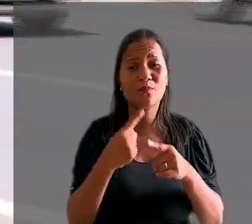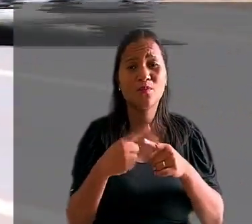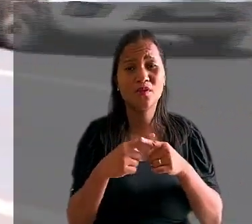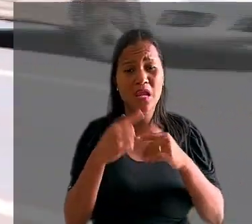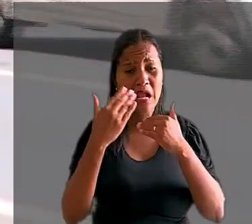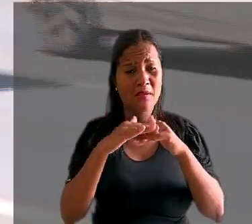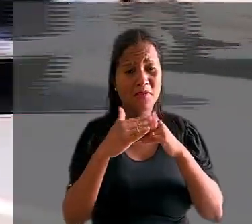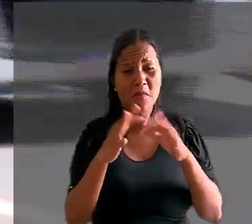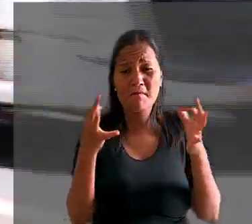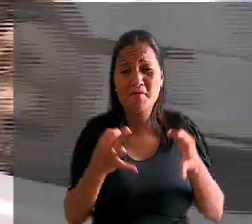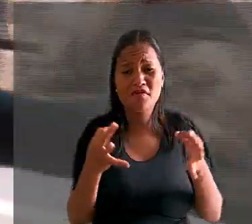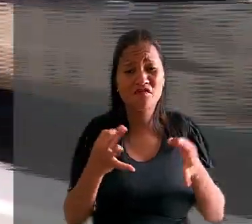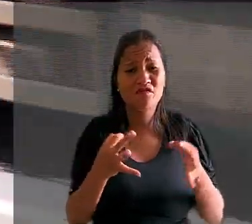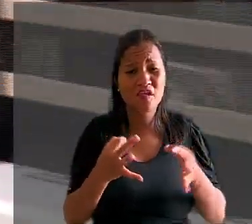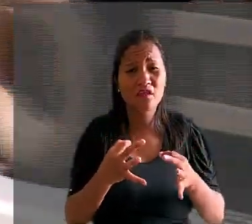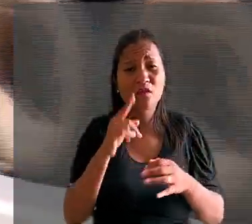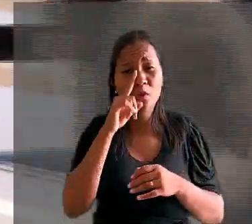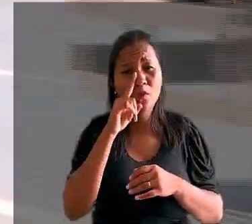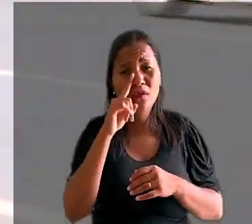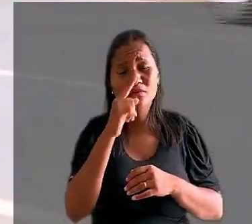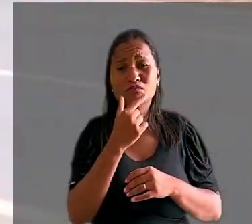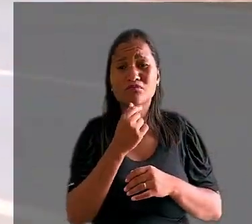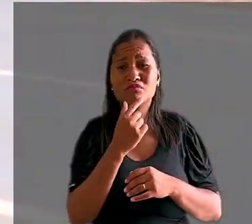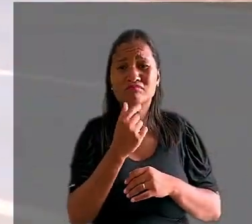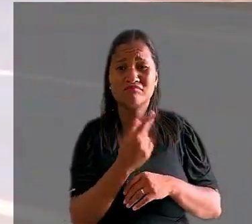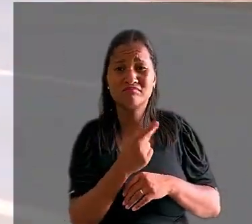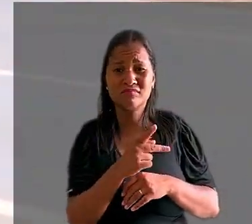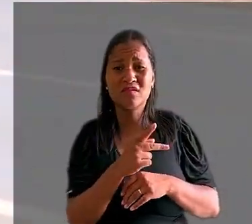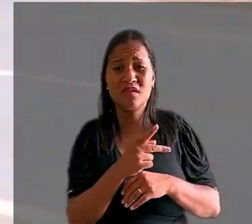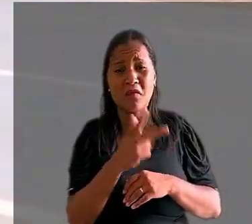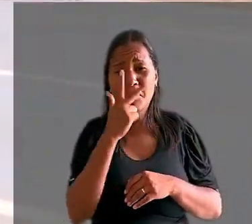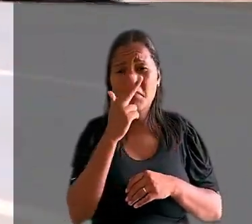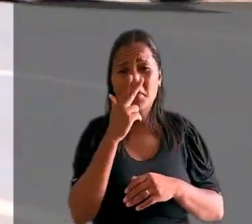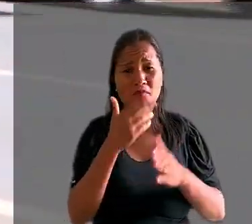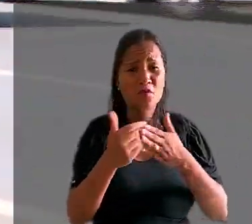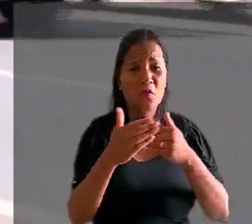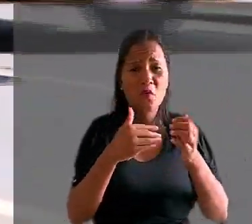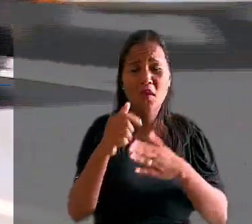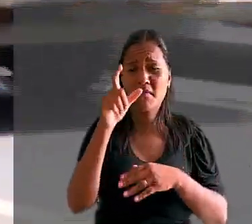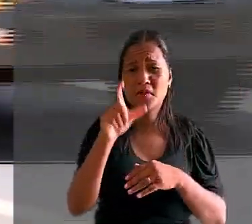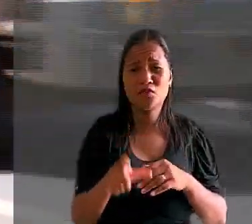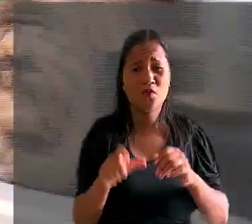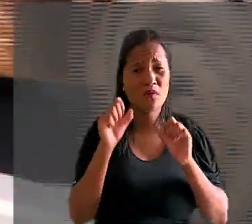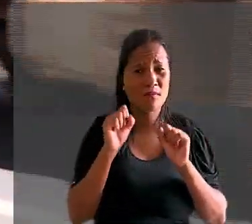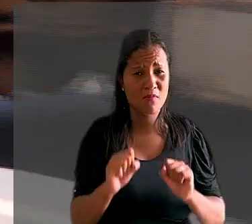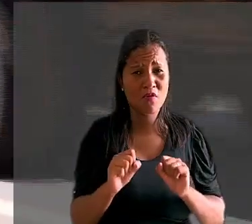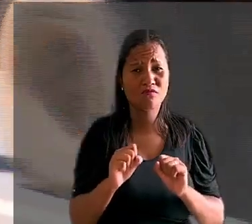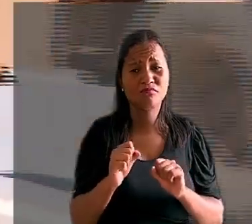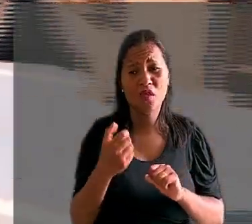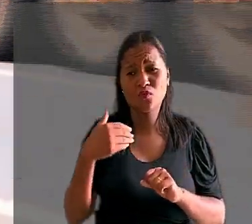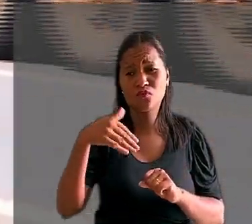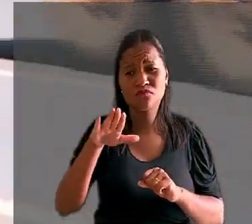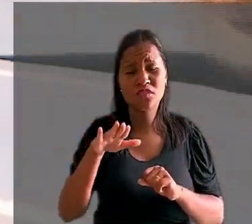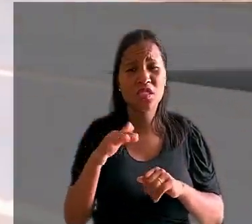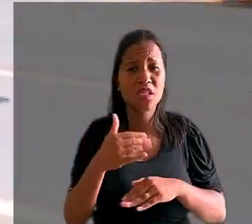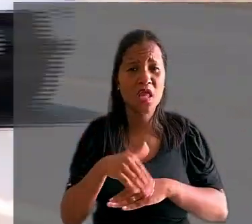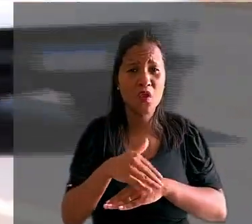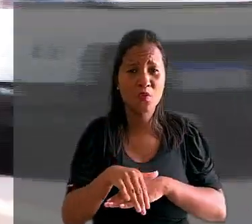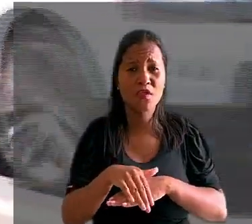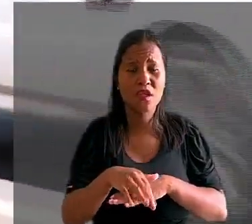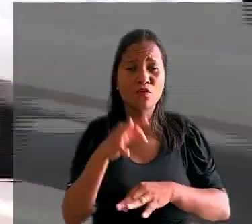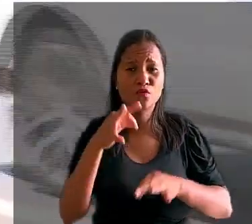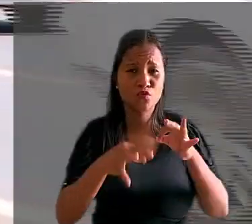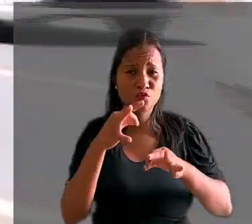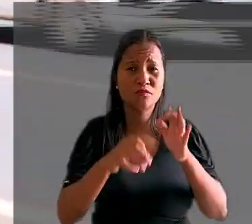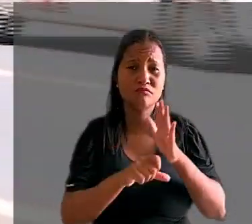perfeitas condições e o risco ao qual ele se submetia era o mesmo a que qualquer pessoa está sujeita ao sair na rua. O juízo de